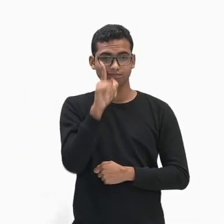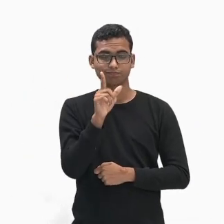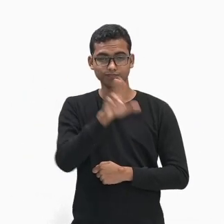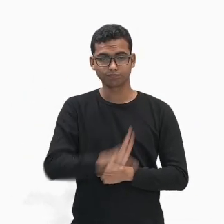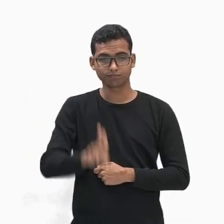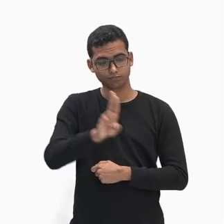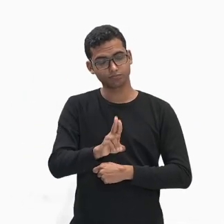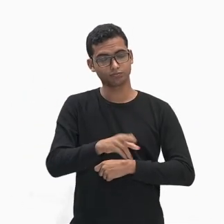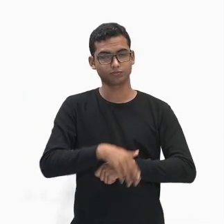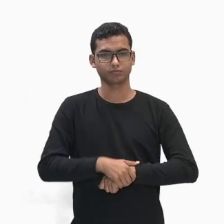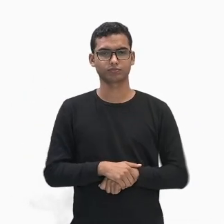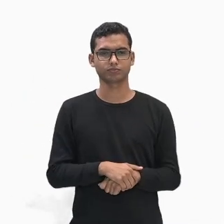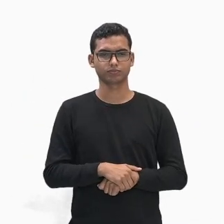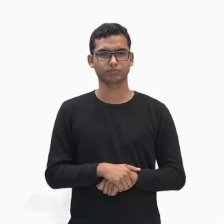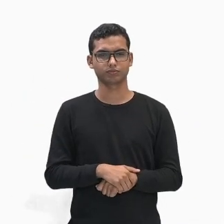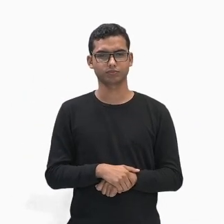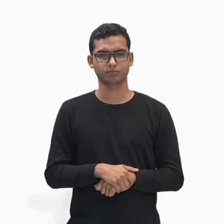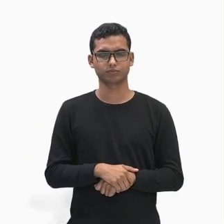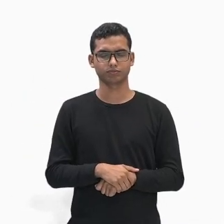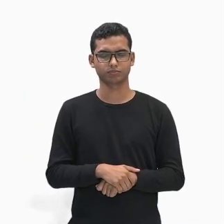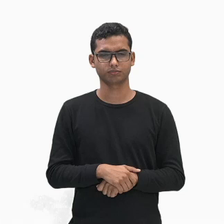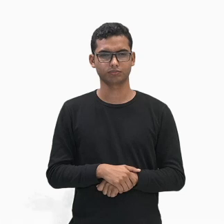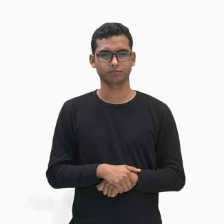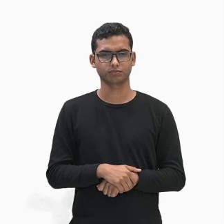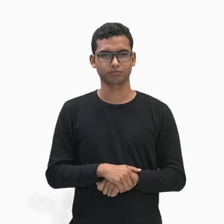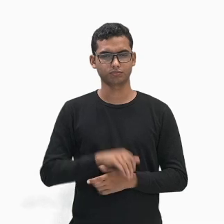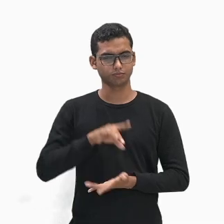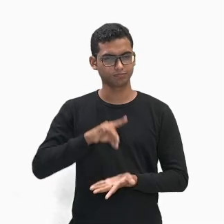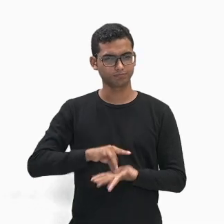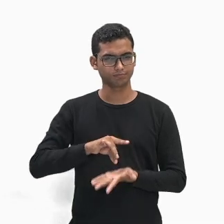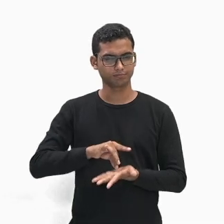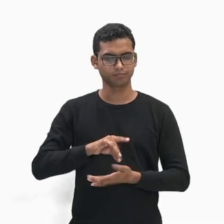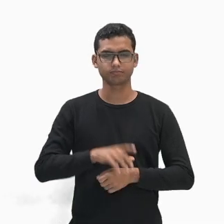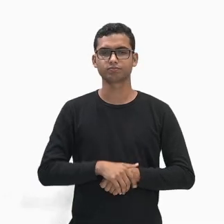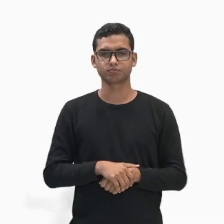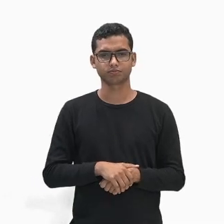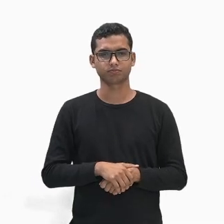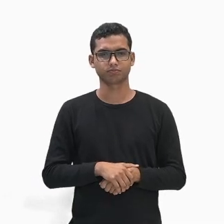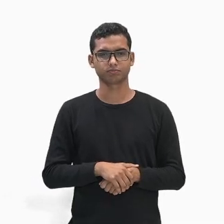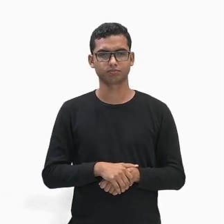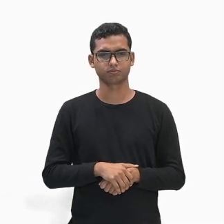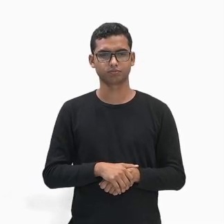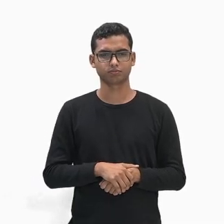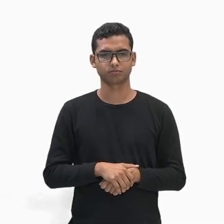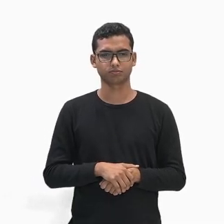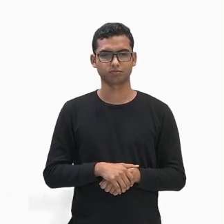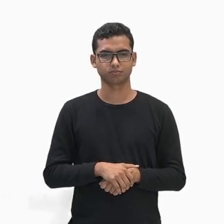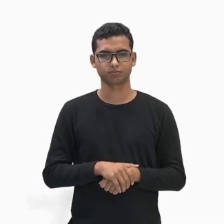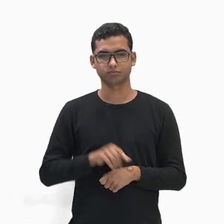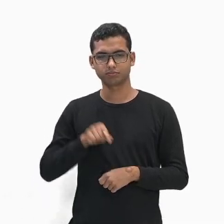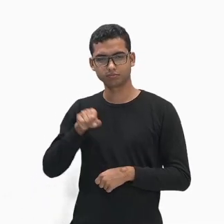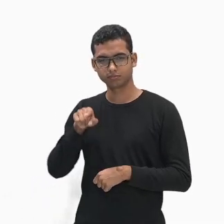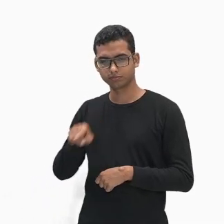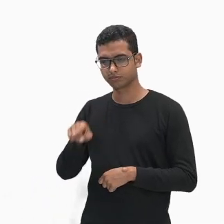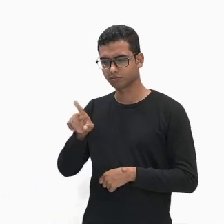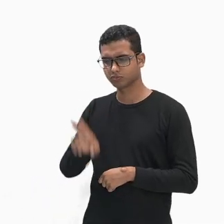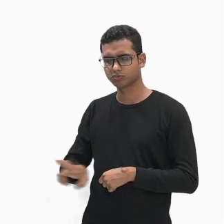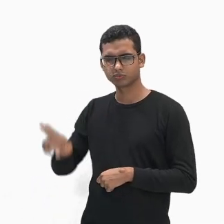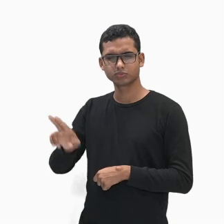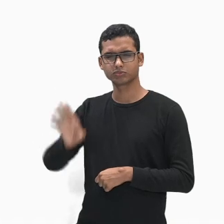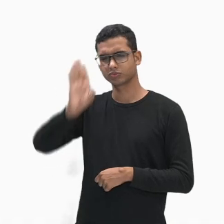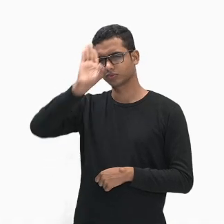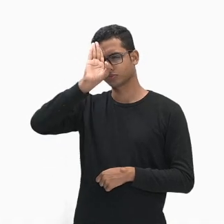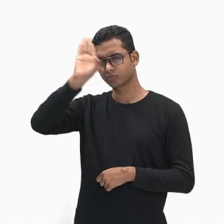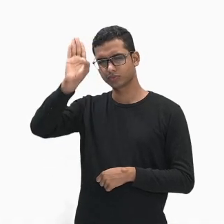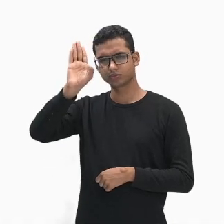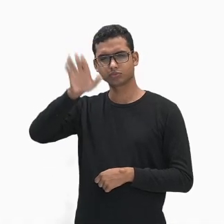de energia elétrica para funcionar. O condutor mais